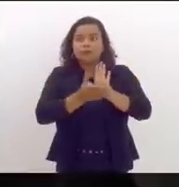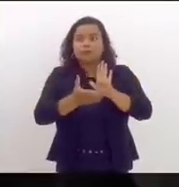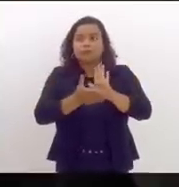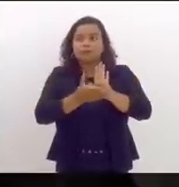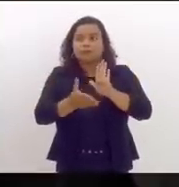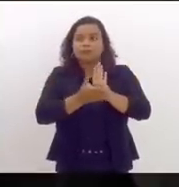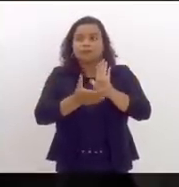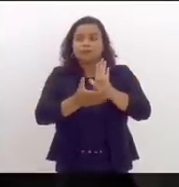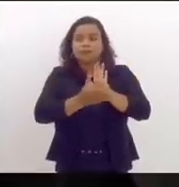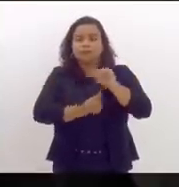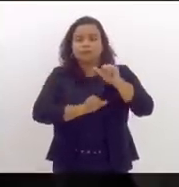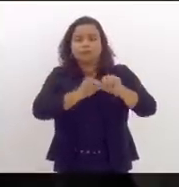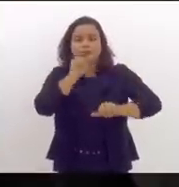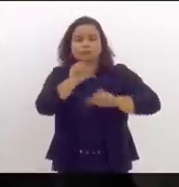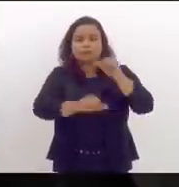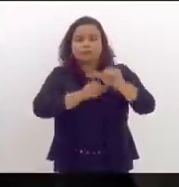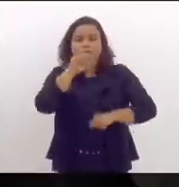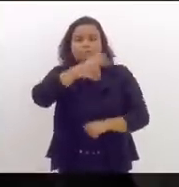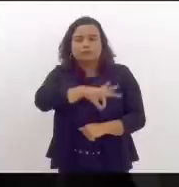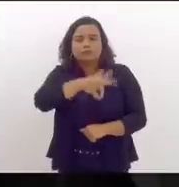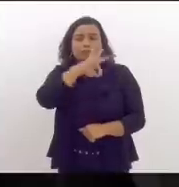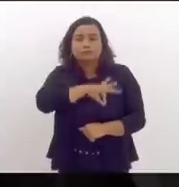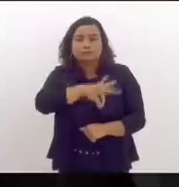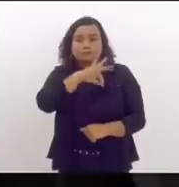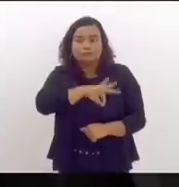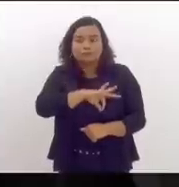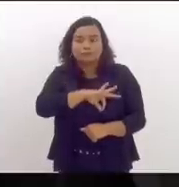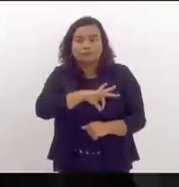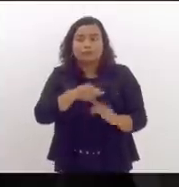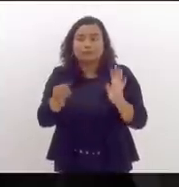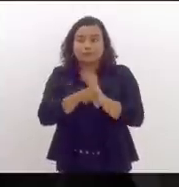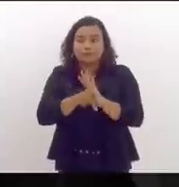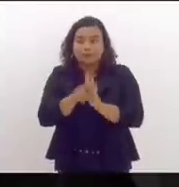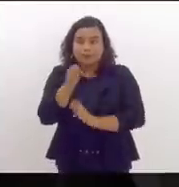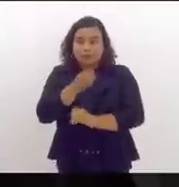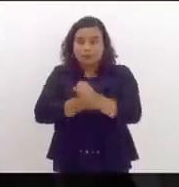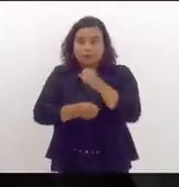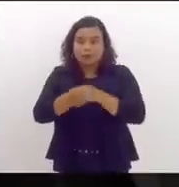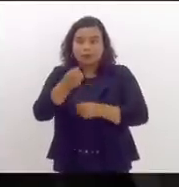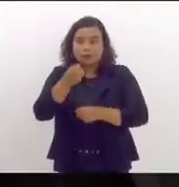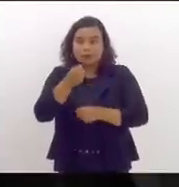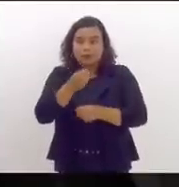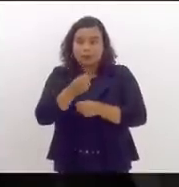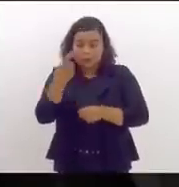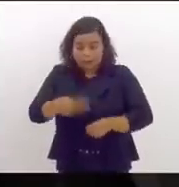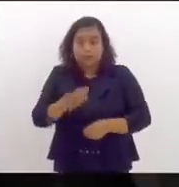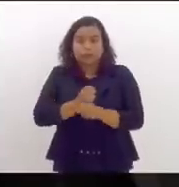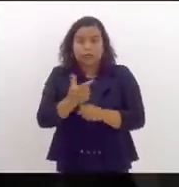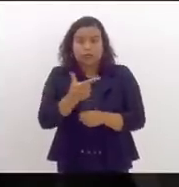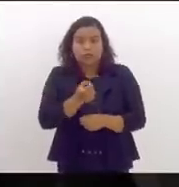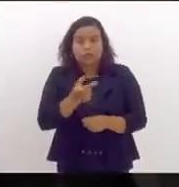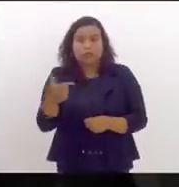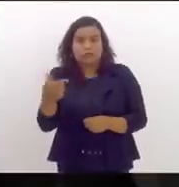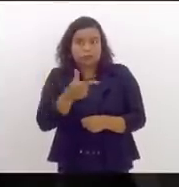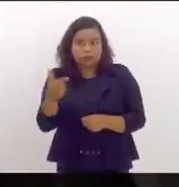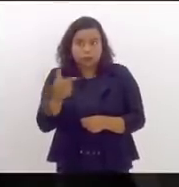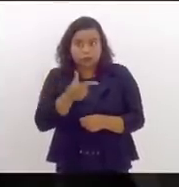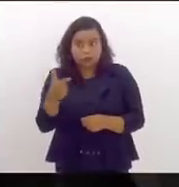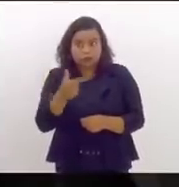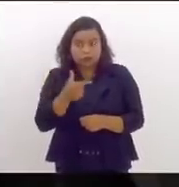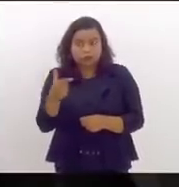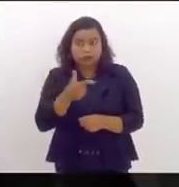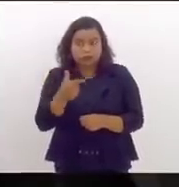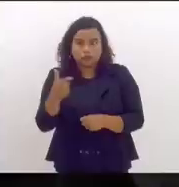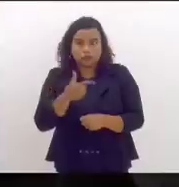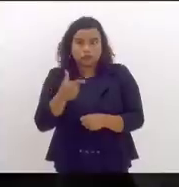a reposição salarial do ano de 2022 reposição salarial